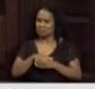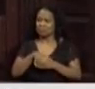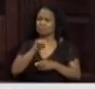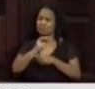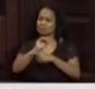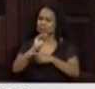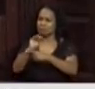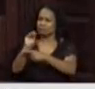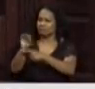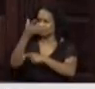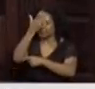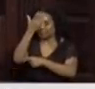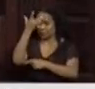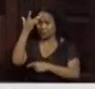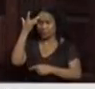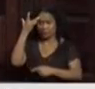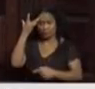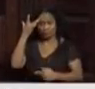pessoas.